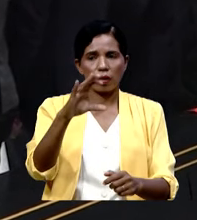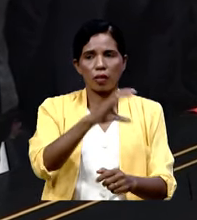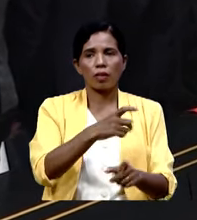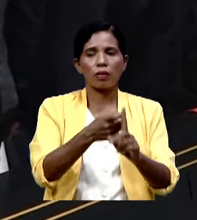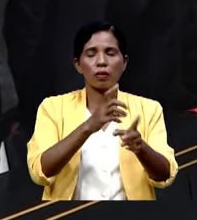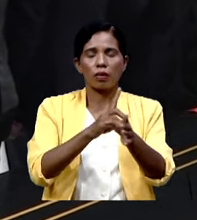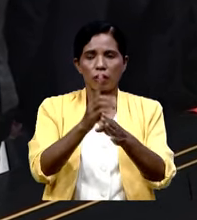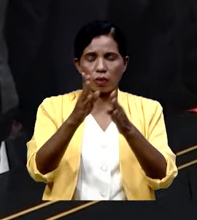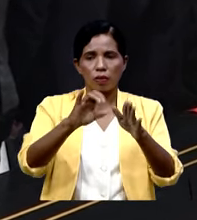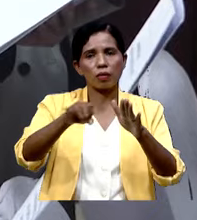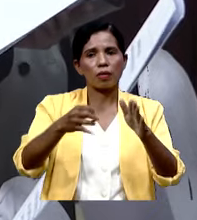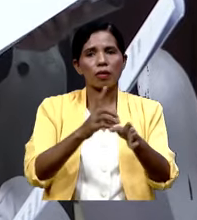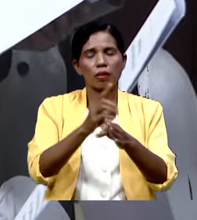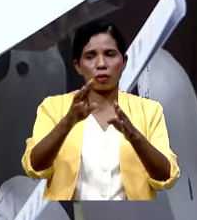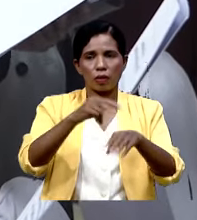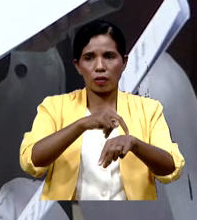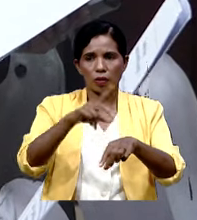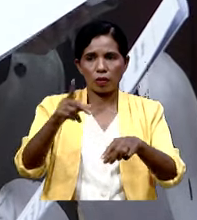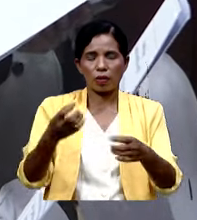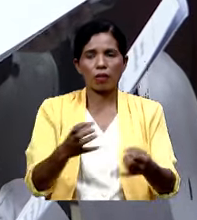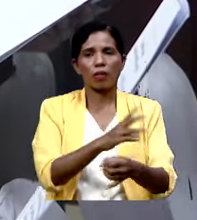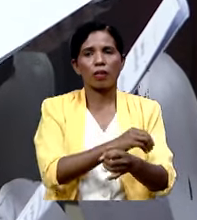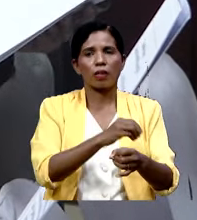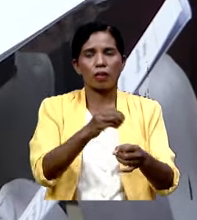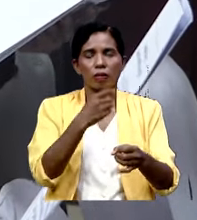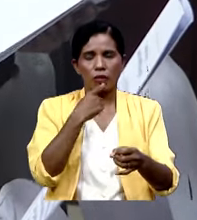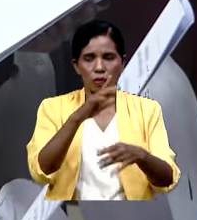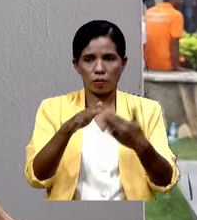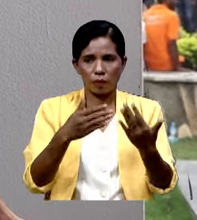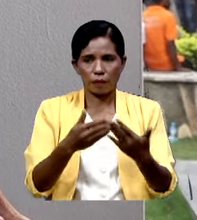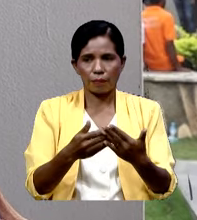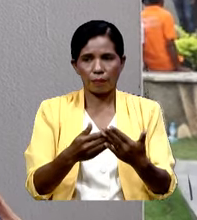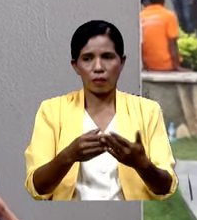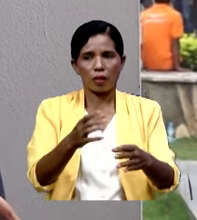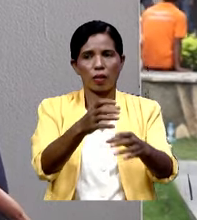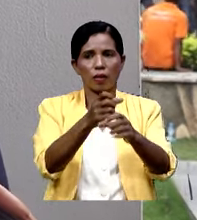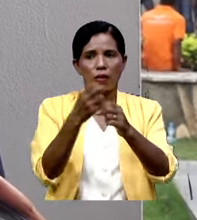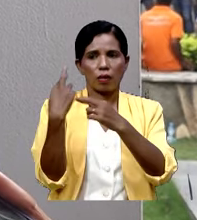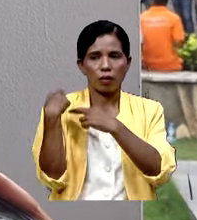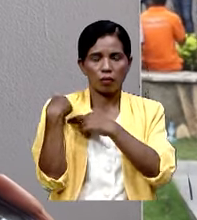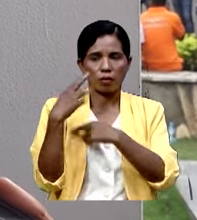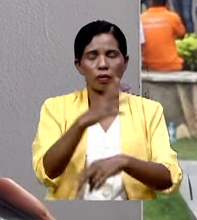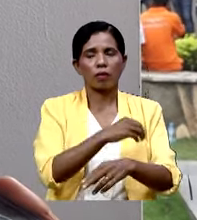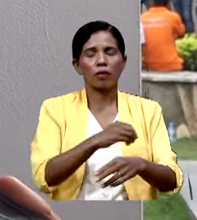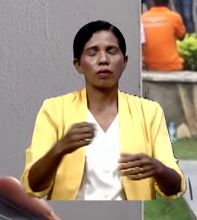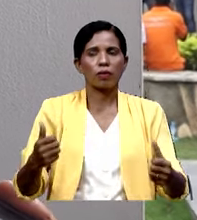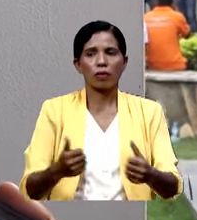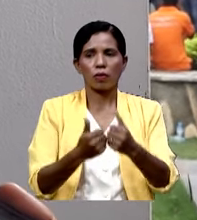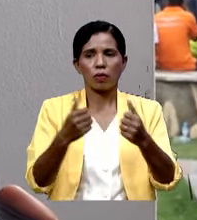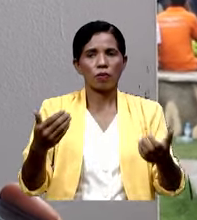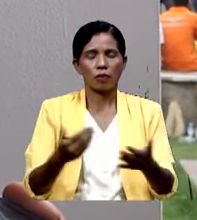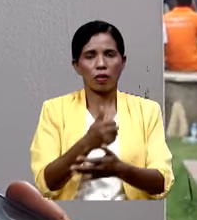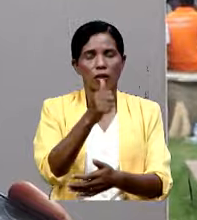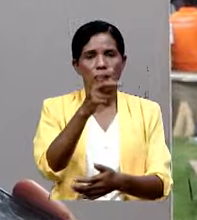de diretor-geral, diretor-nacional, inspetor no subinspetor. A foi em cima posse, inspetor-geral do jogo FOM,